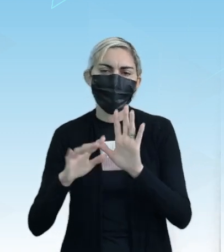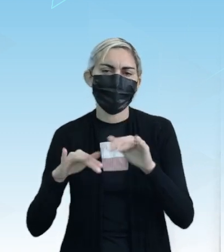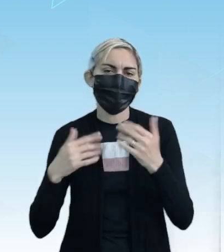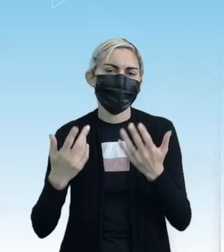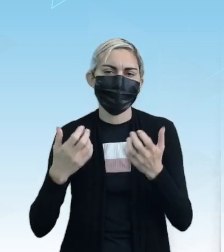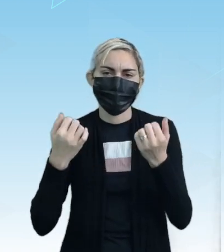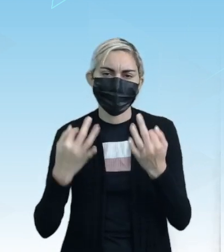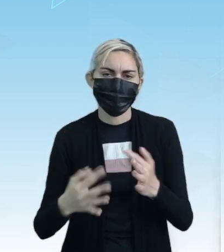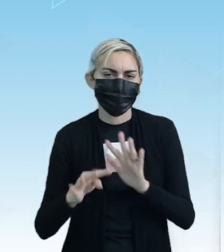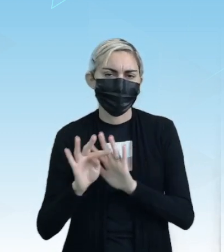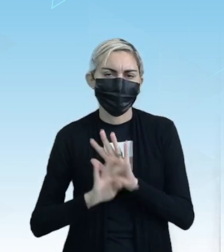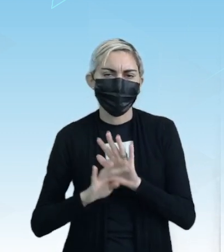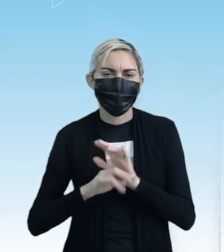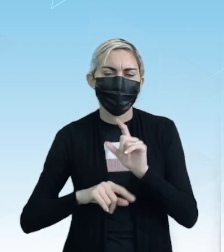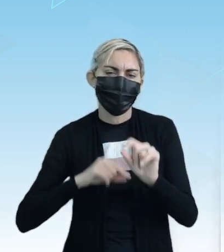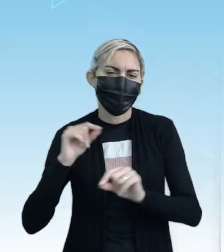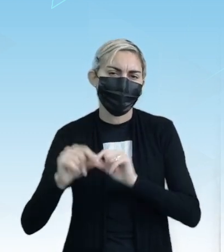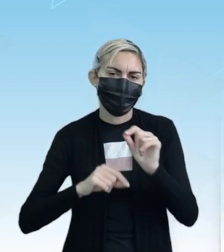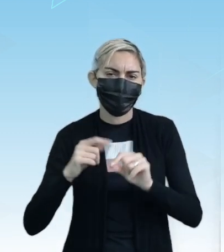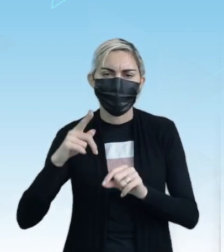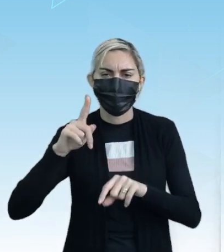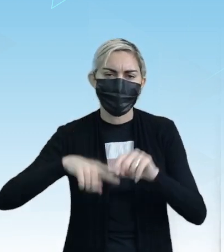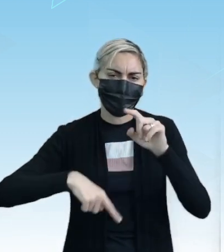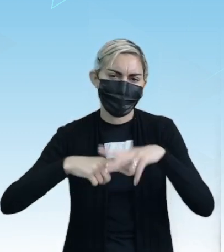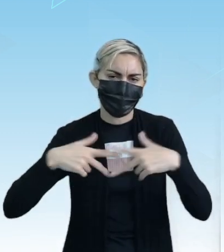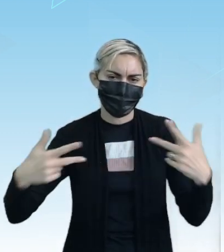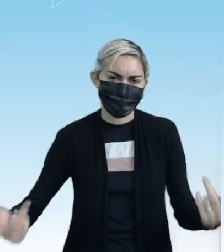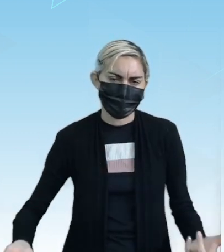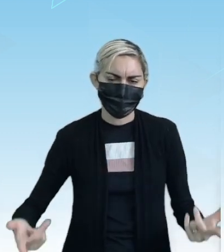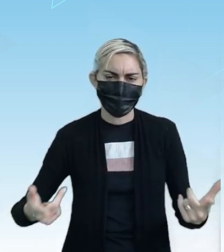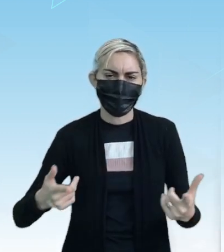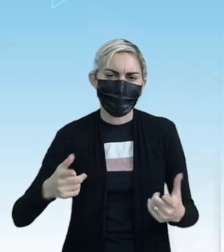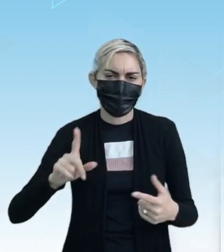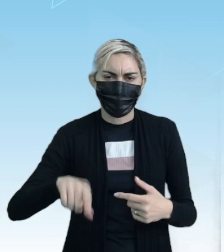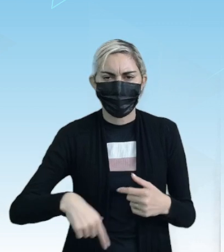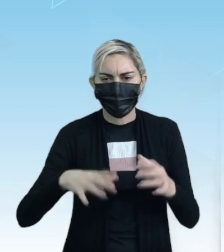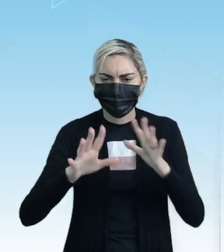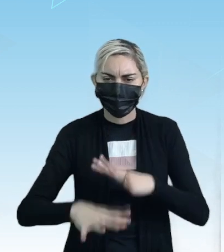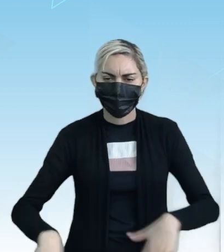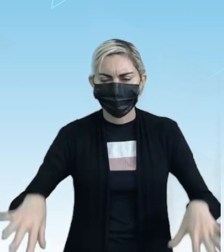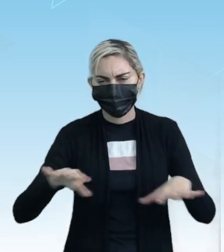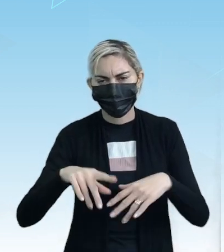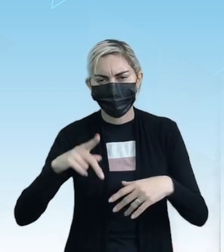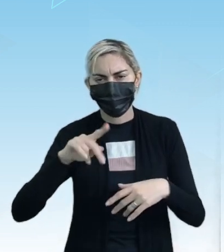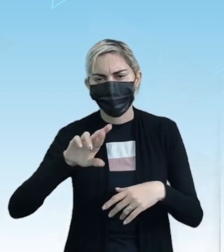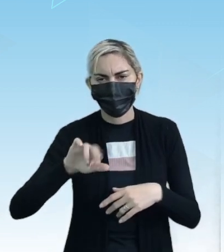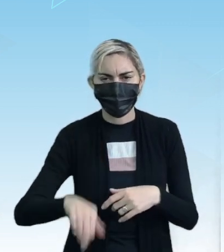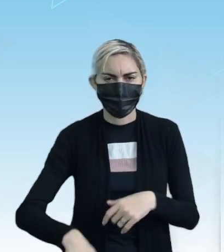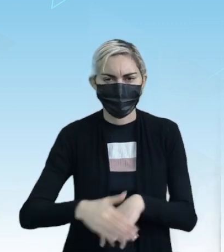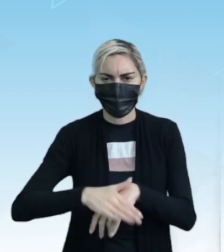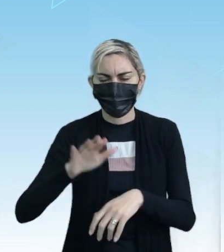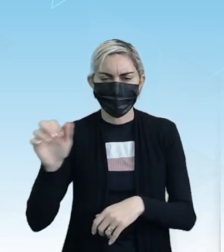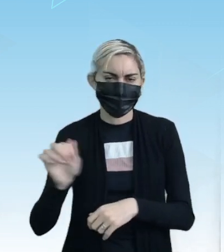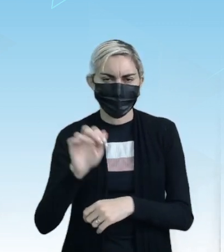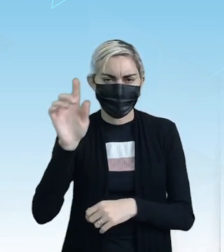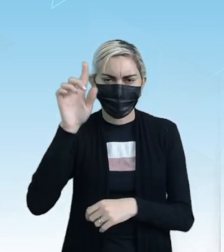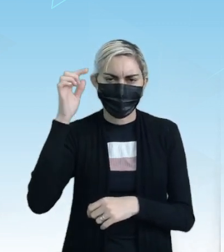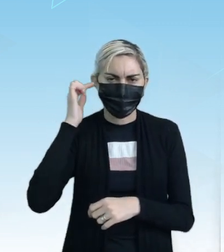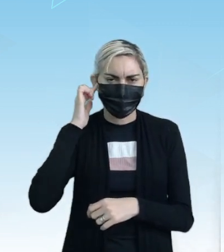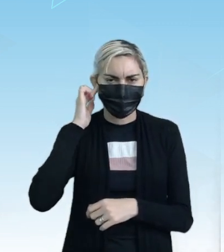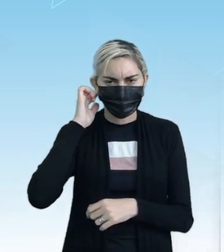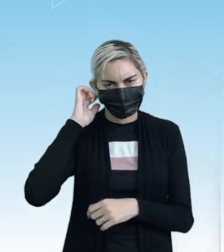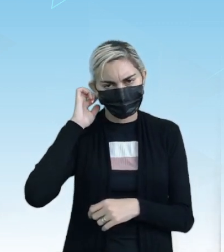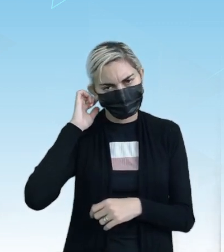está expresso no texto que produtos para turistas, em geral, são produtos mais caros. Então,